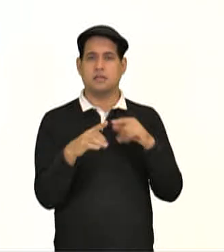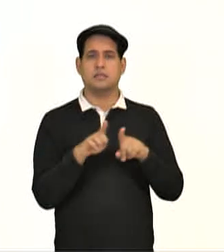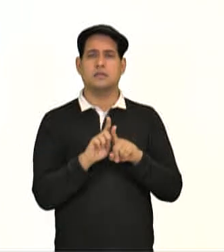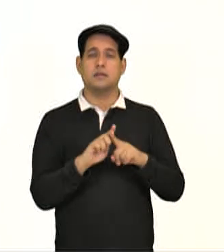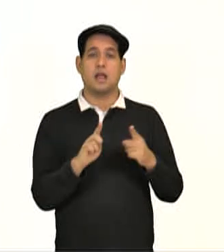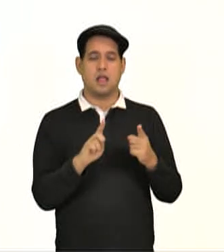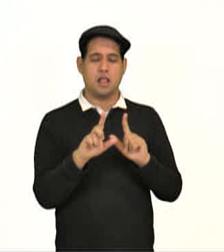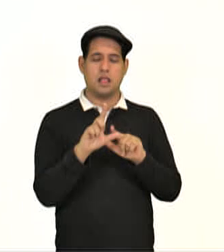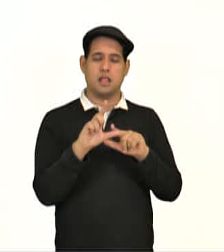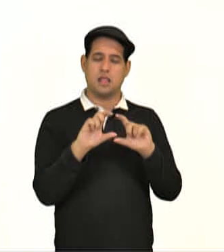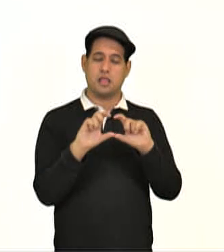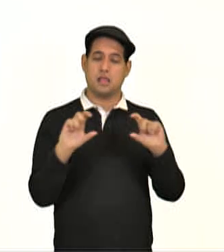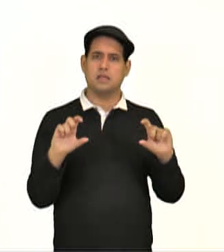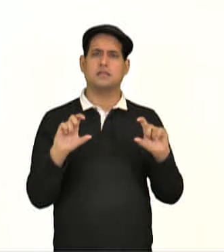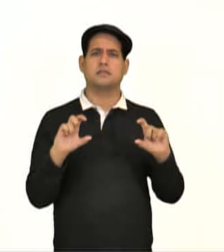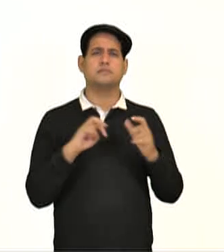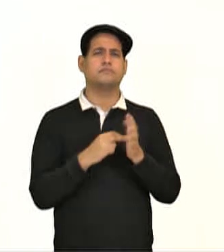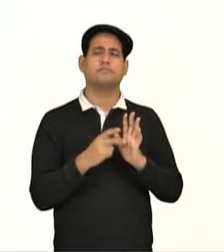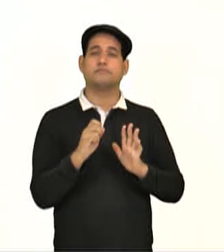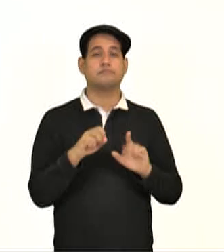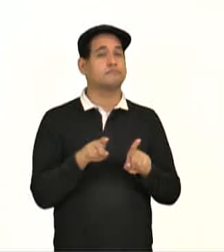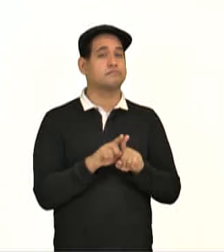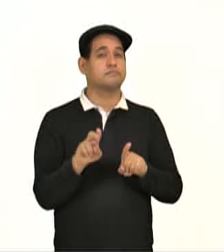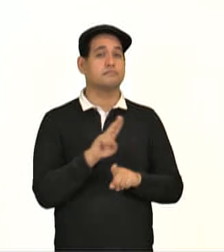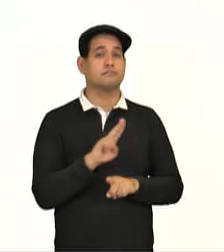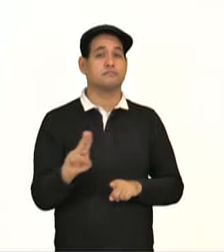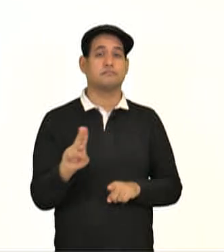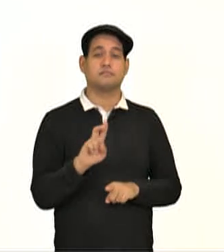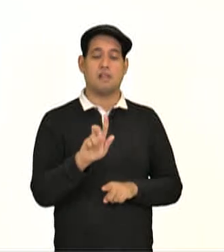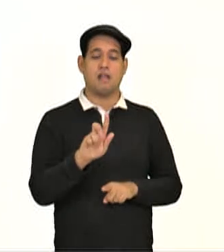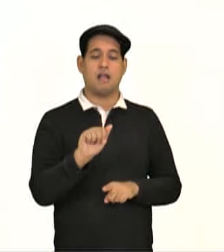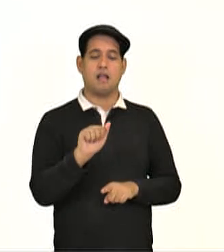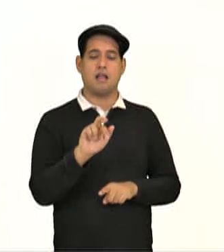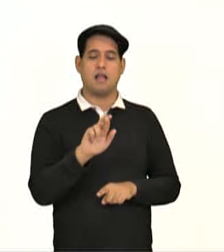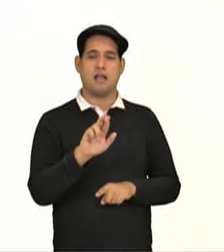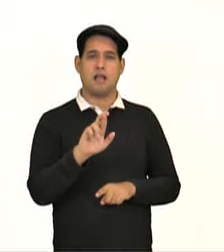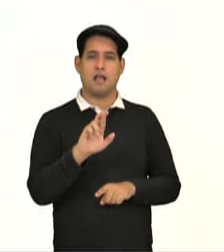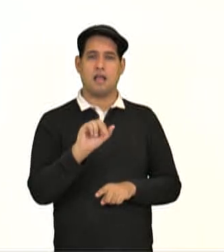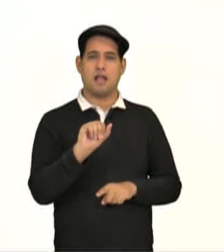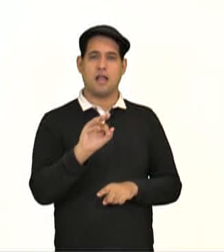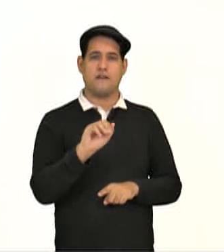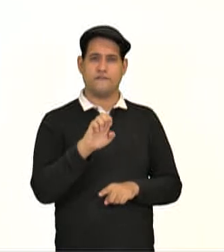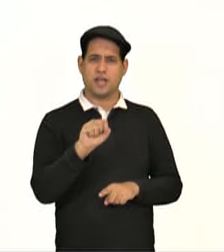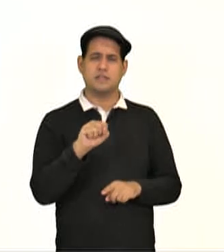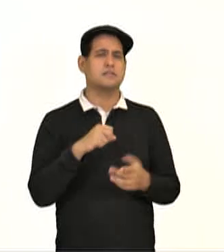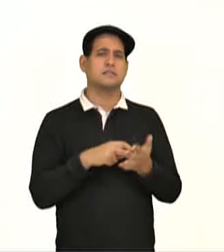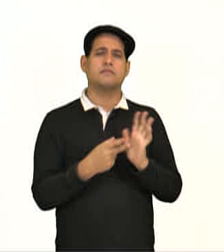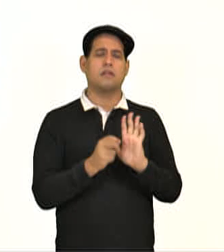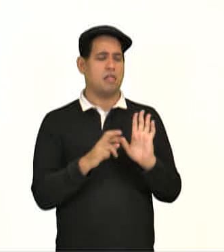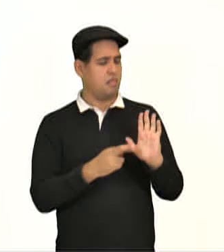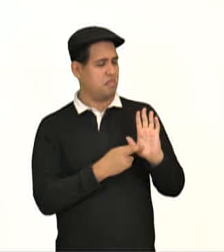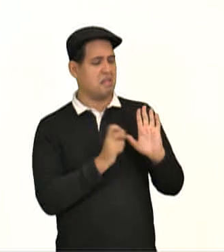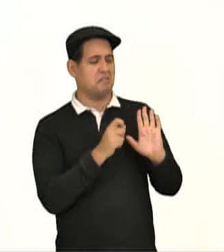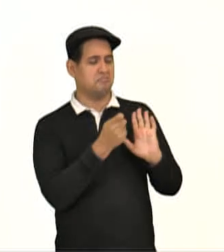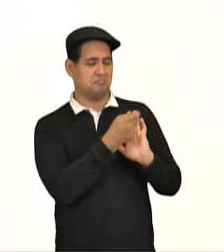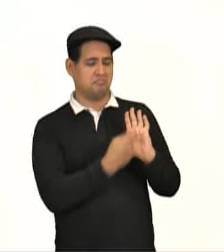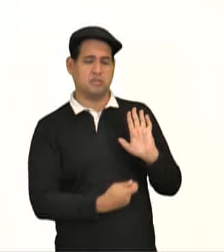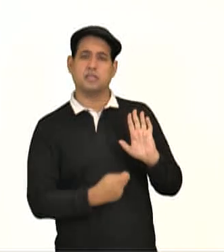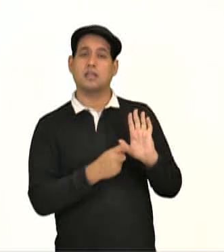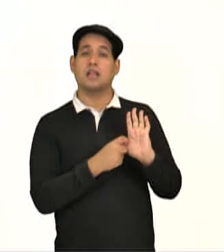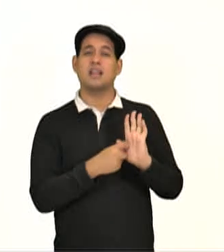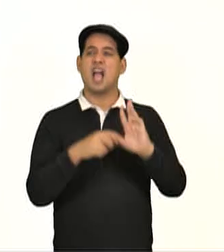as letras em caixa alta, também chamadas de garrafais, representam que quem escreve